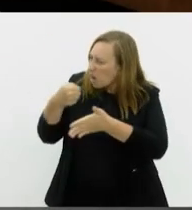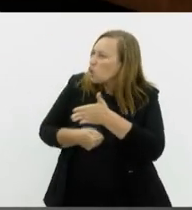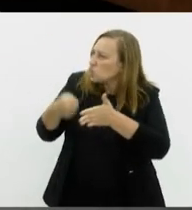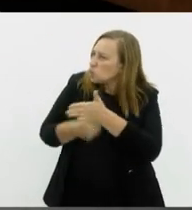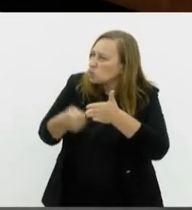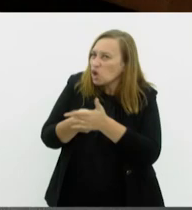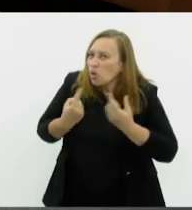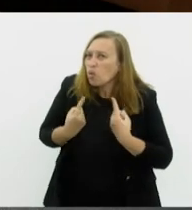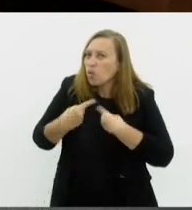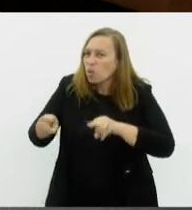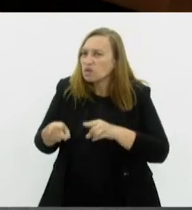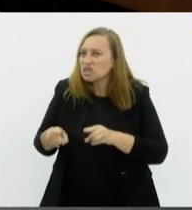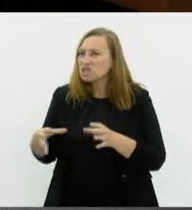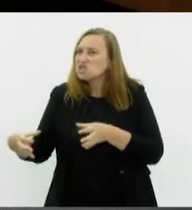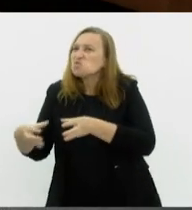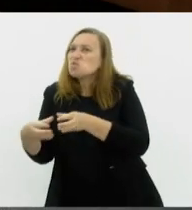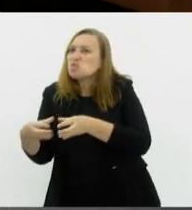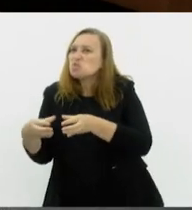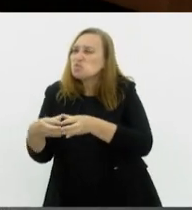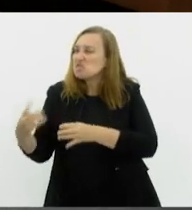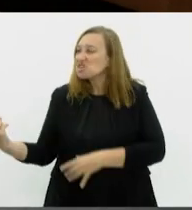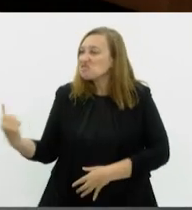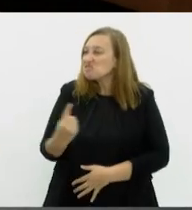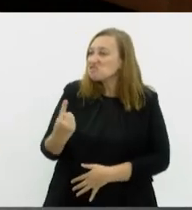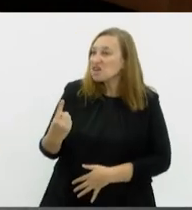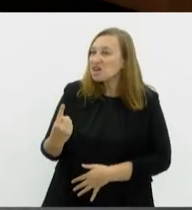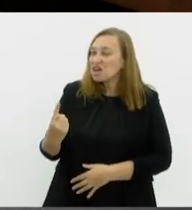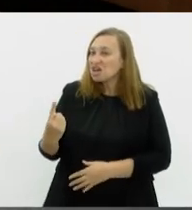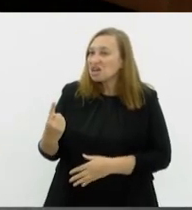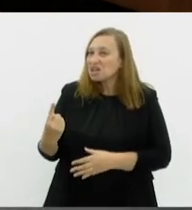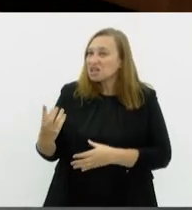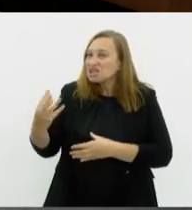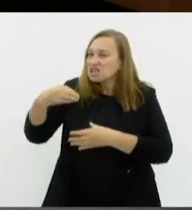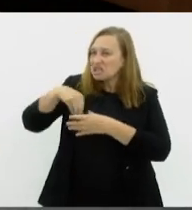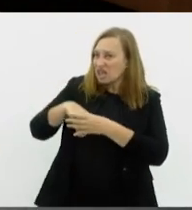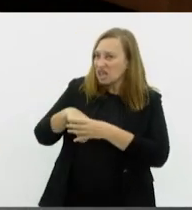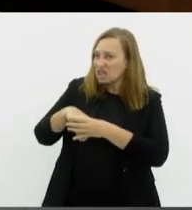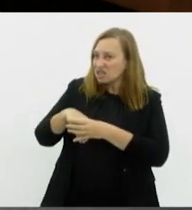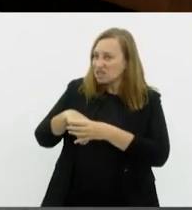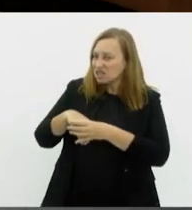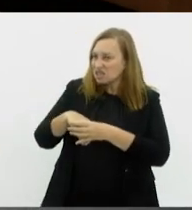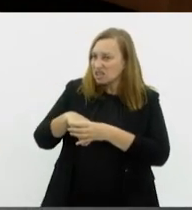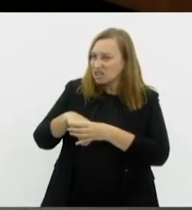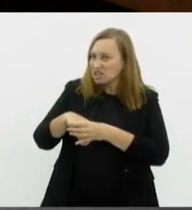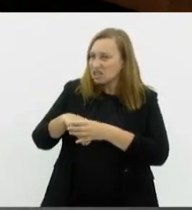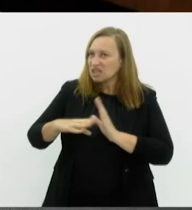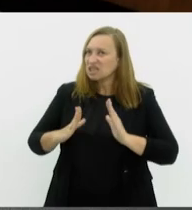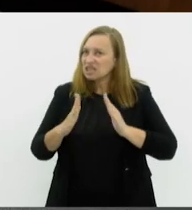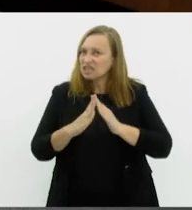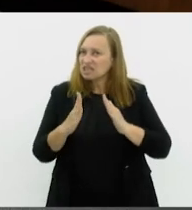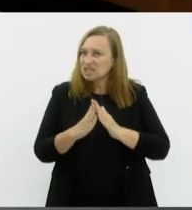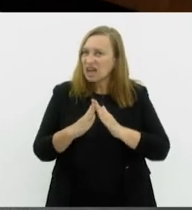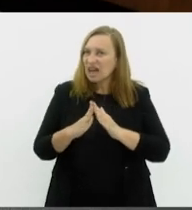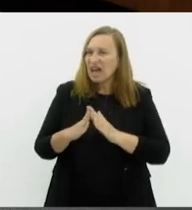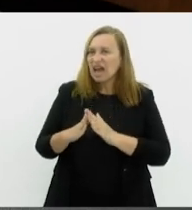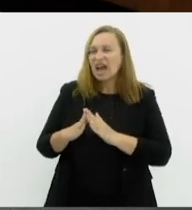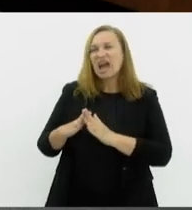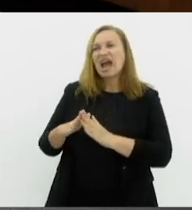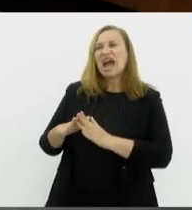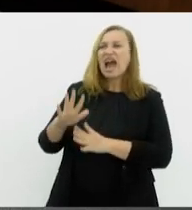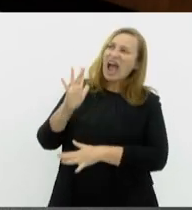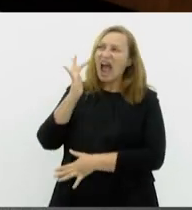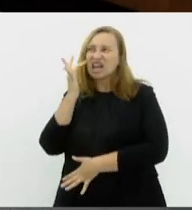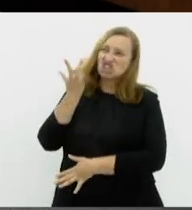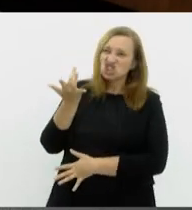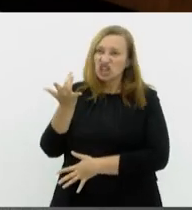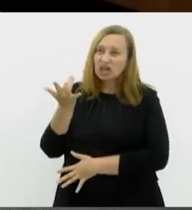ferrenha contra essa galera que vem para dentro desse departamento, para dentro dessa casa, achincalhar.